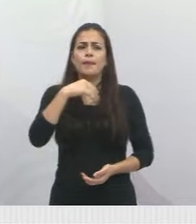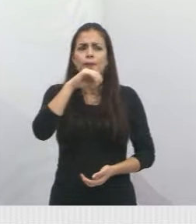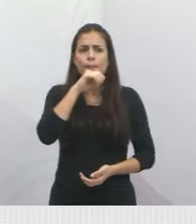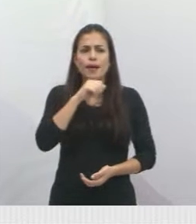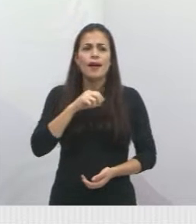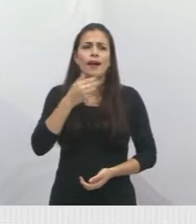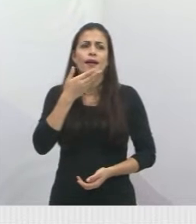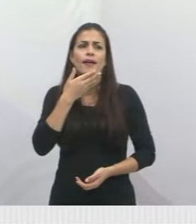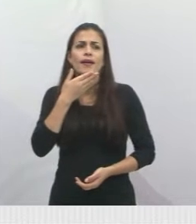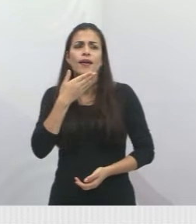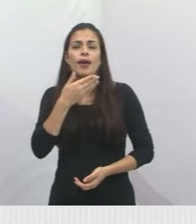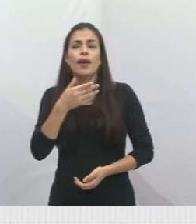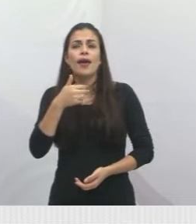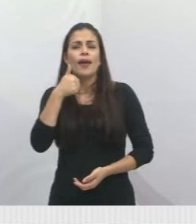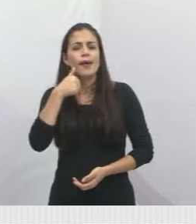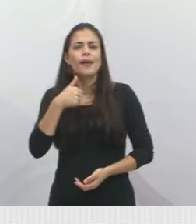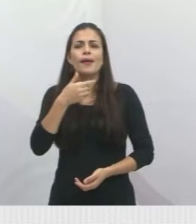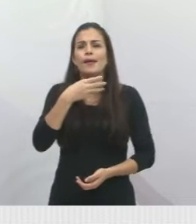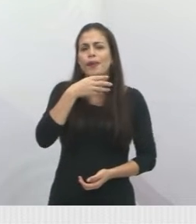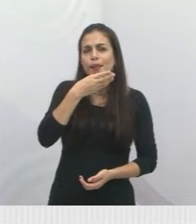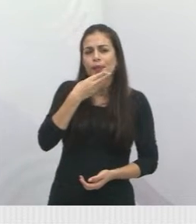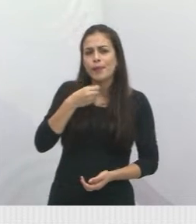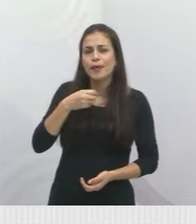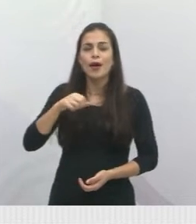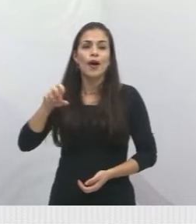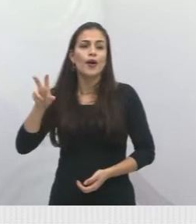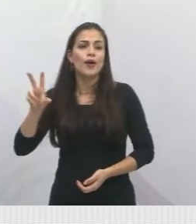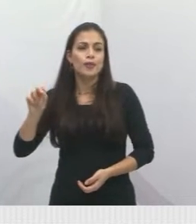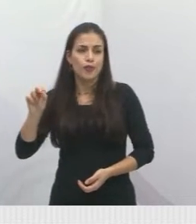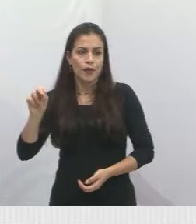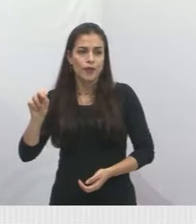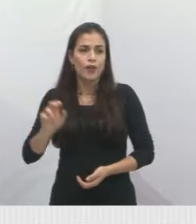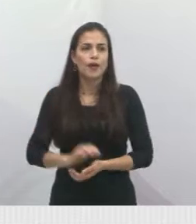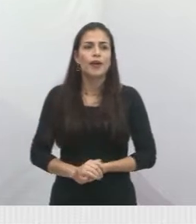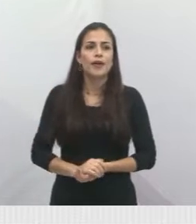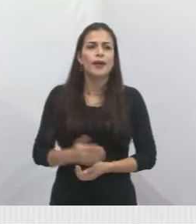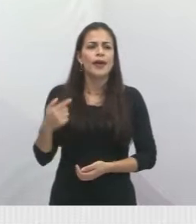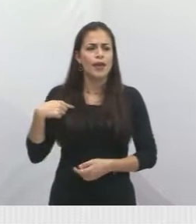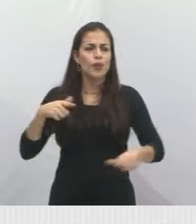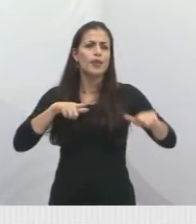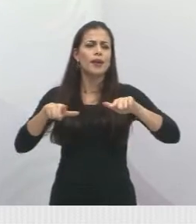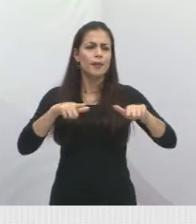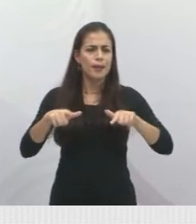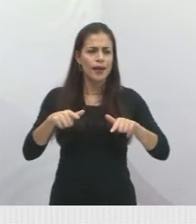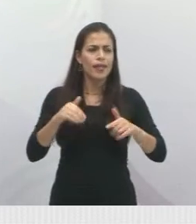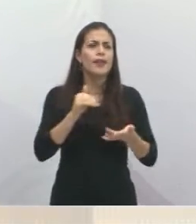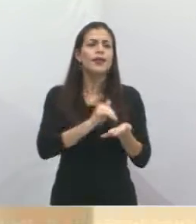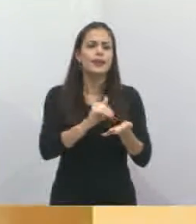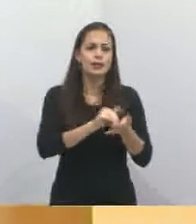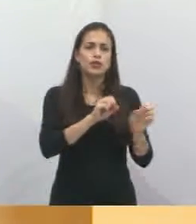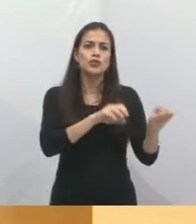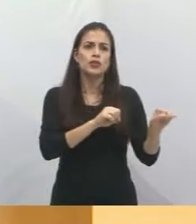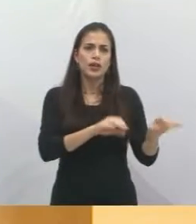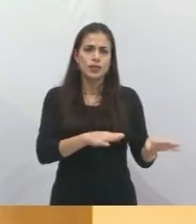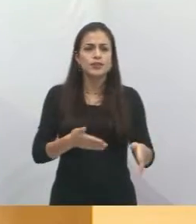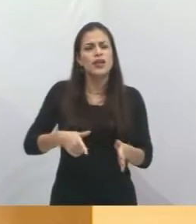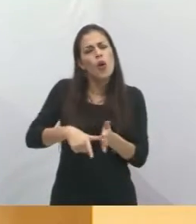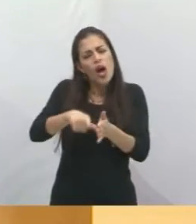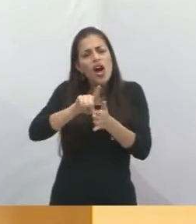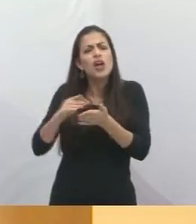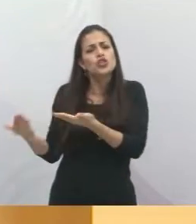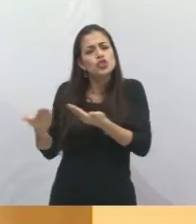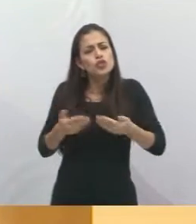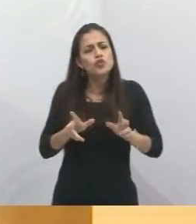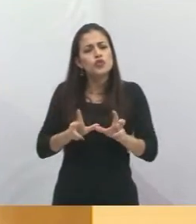nosso mandato, eu trabalhei diretamente na Secretaria de Educação antes de estar nesta casa. E tenho muita honra em falar e com